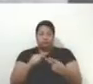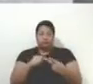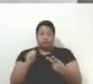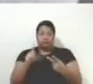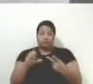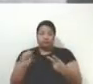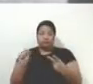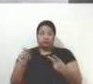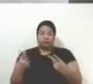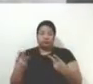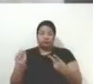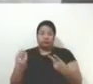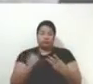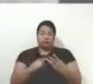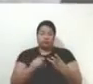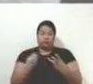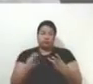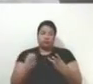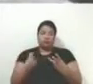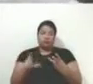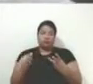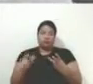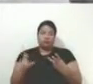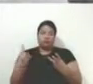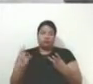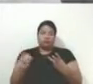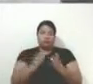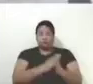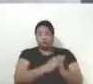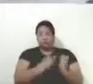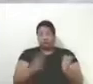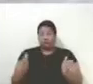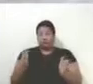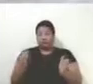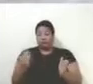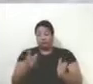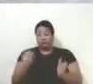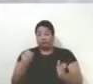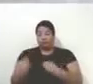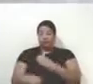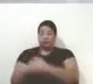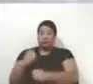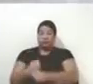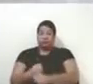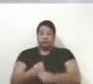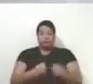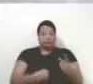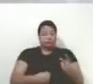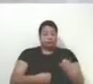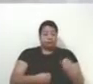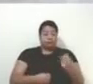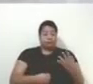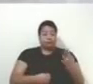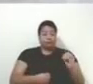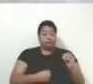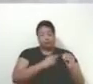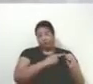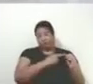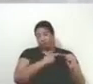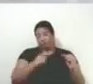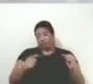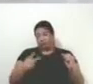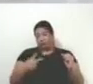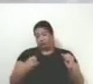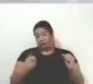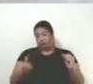Abelardo, prorrogando para mais 20 anos, de 2040 para 2060, sem